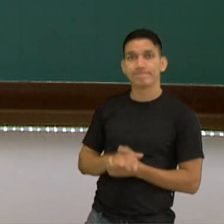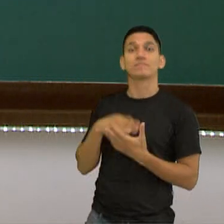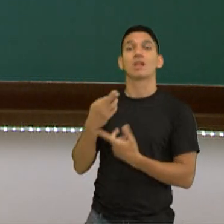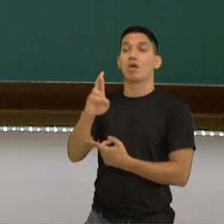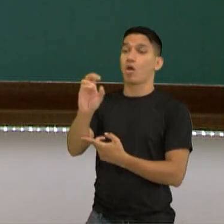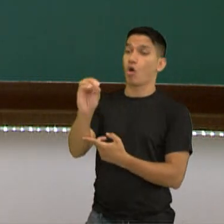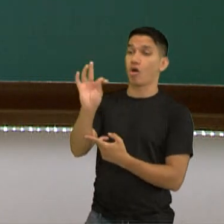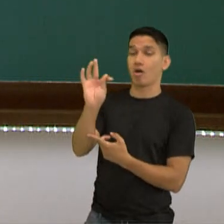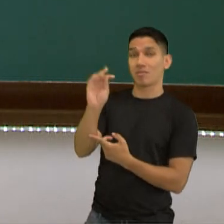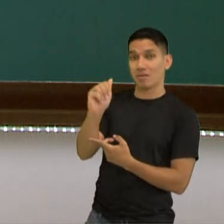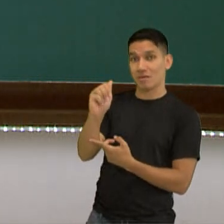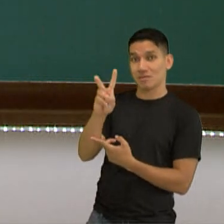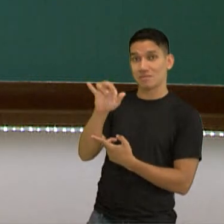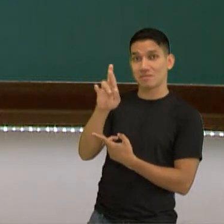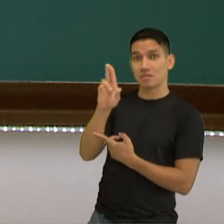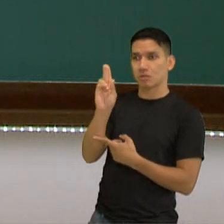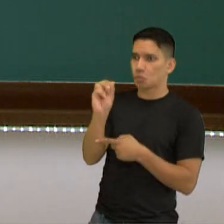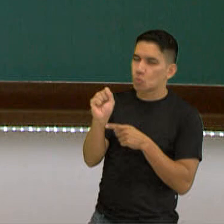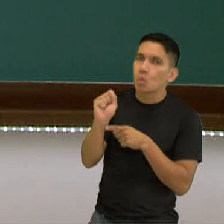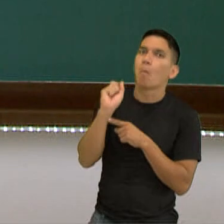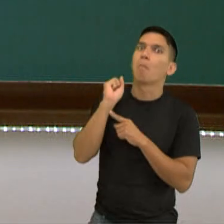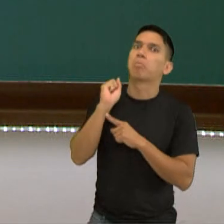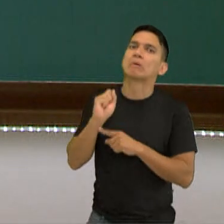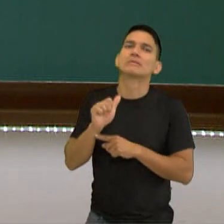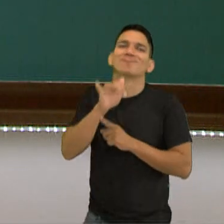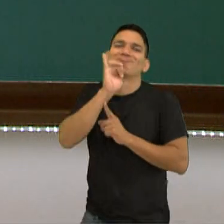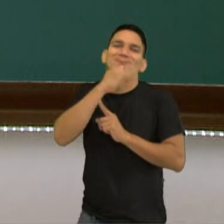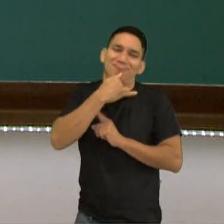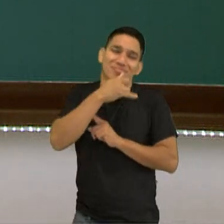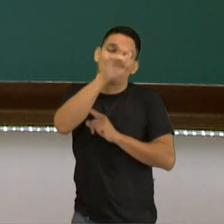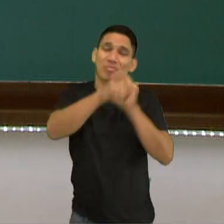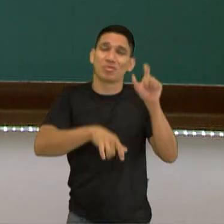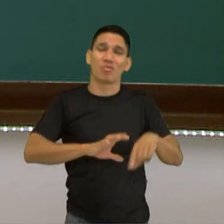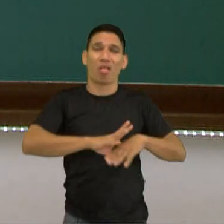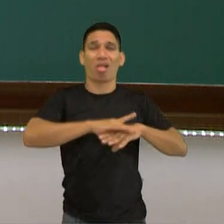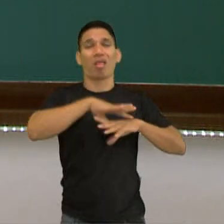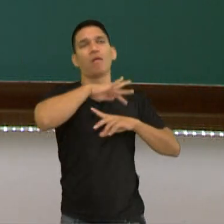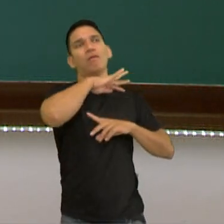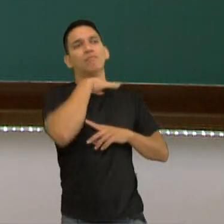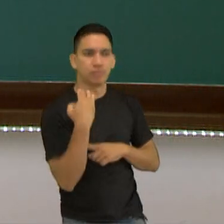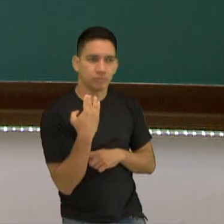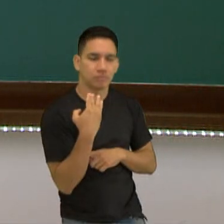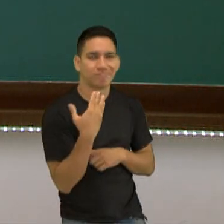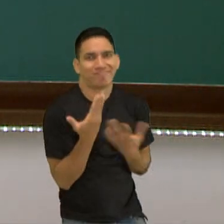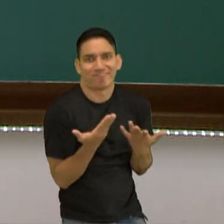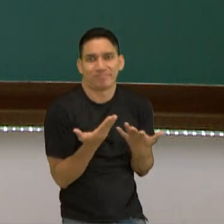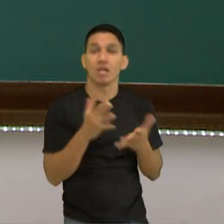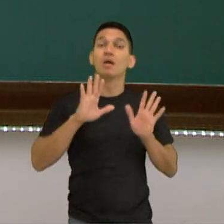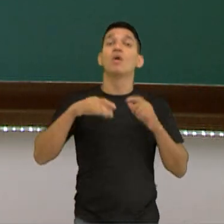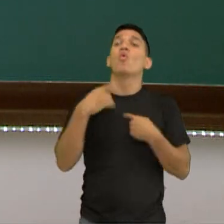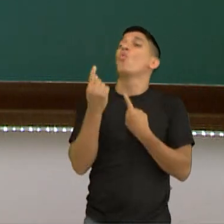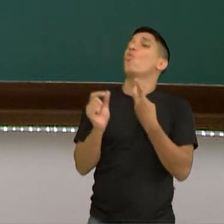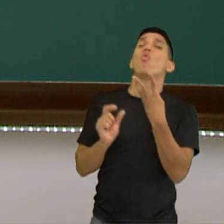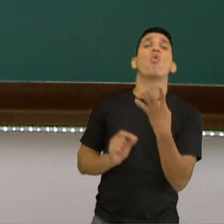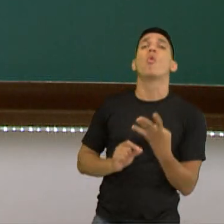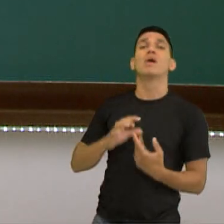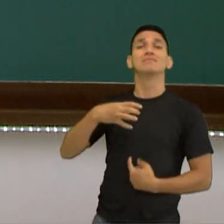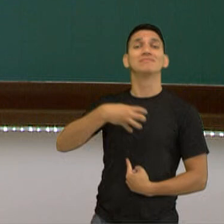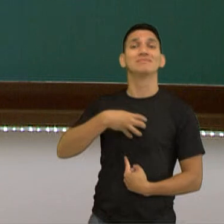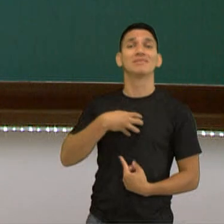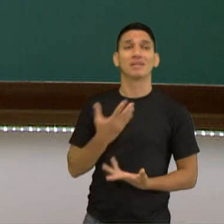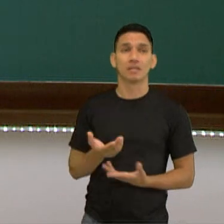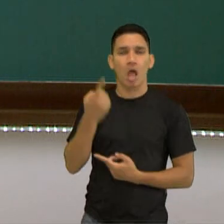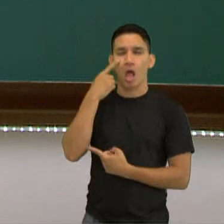rotavírus pode, infelizmente, levar as pessoas à morte. E quais são os sintomas, né? Então, veja